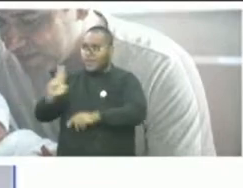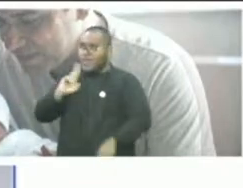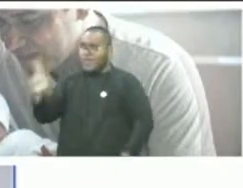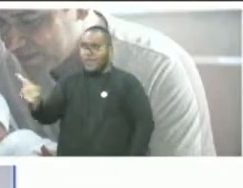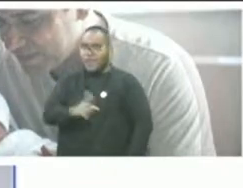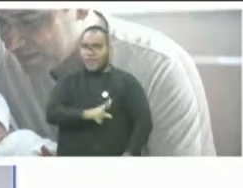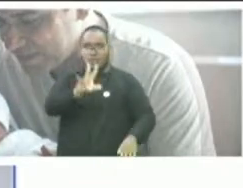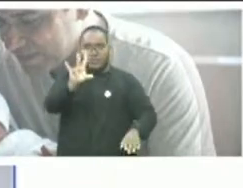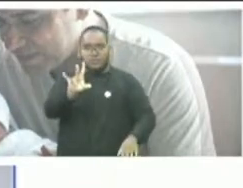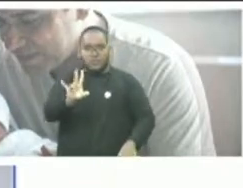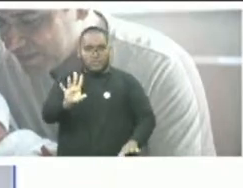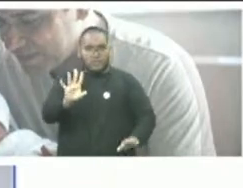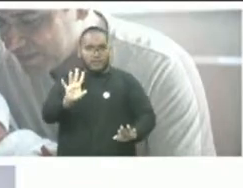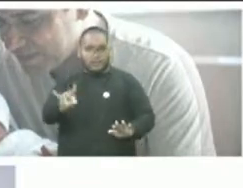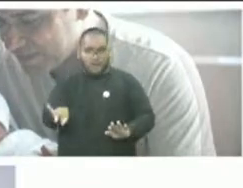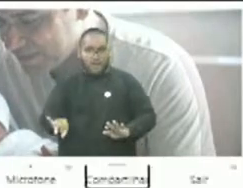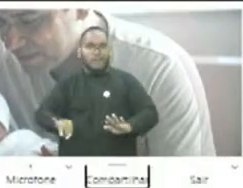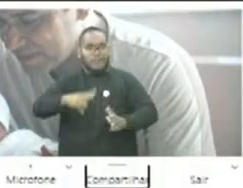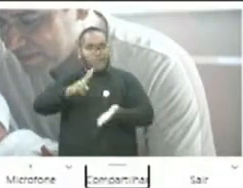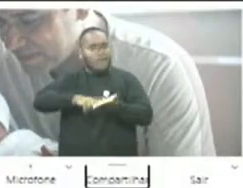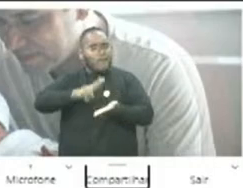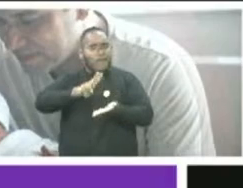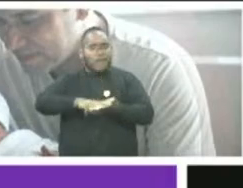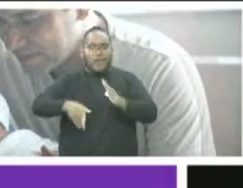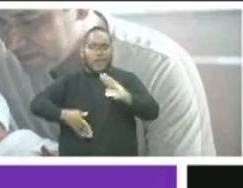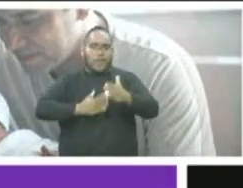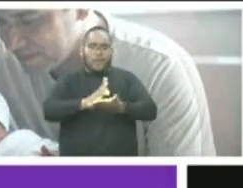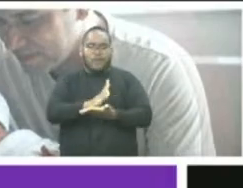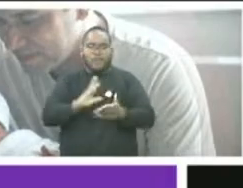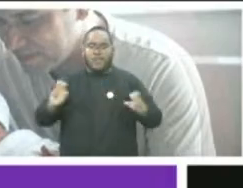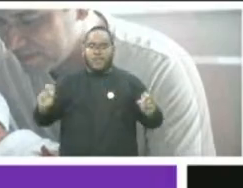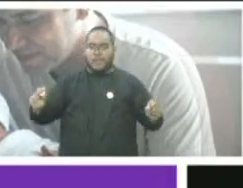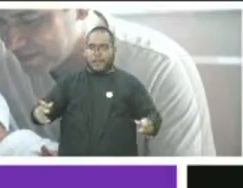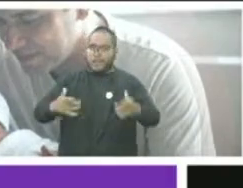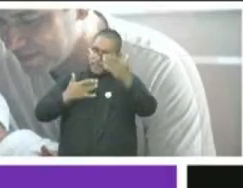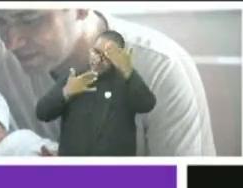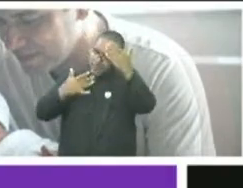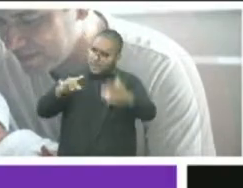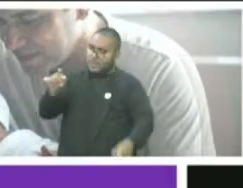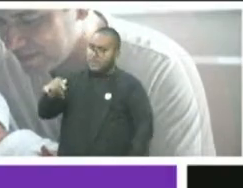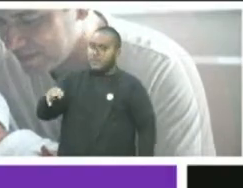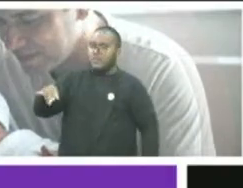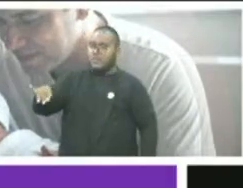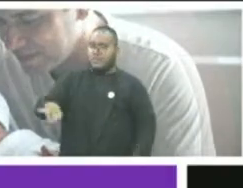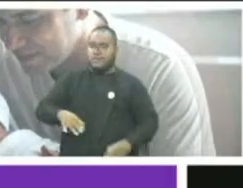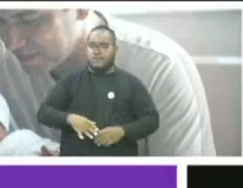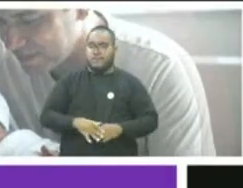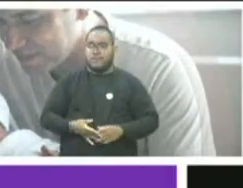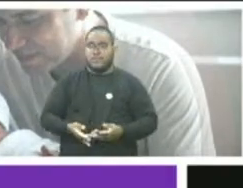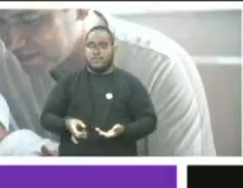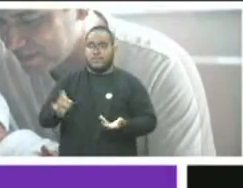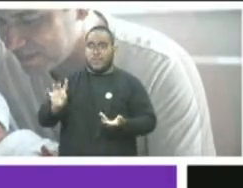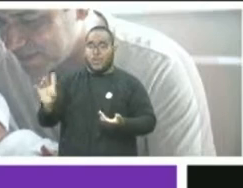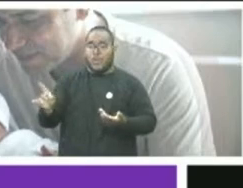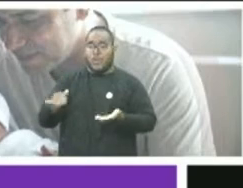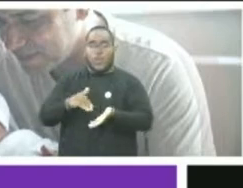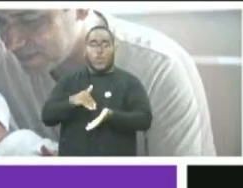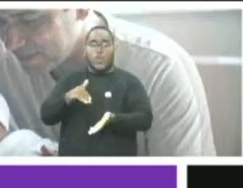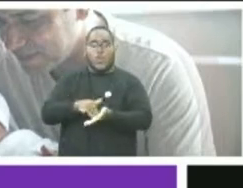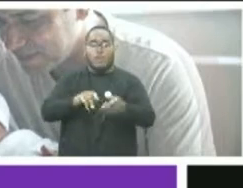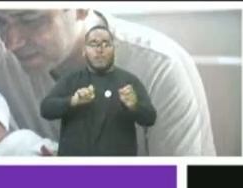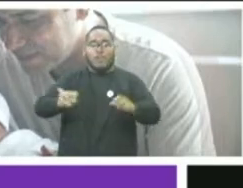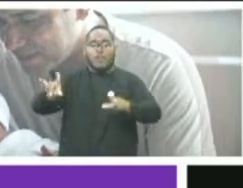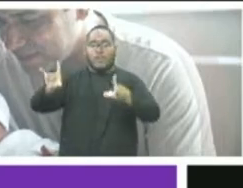Perfeito. Obrigada, Zeni. Pode complementar. Na verdade, só tem mais um último slide, que é reforçando o convite, dizendo